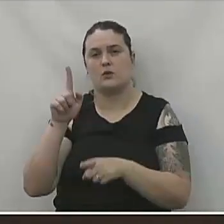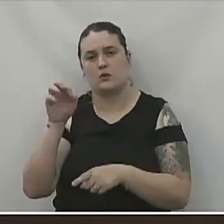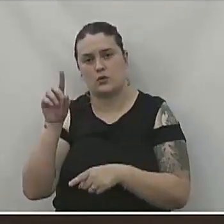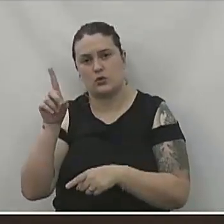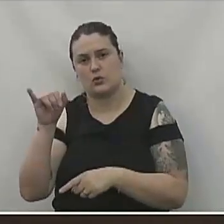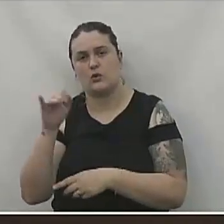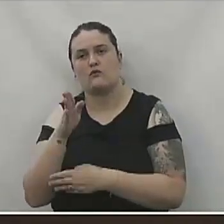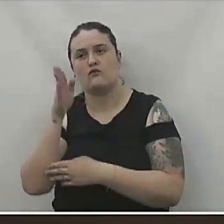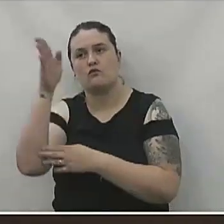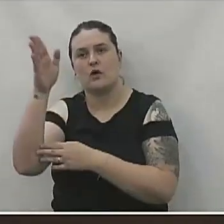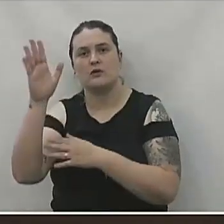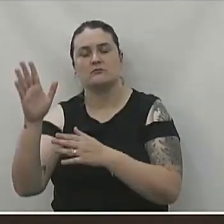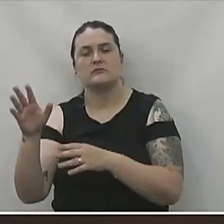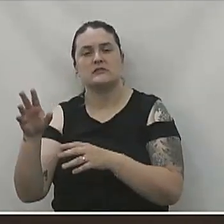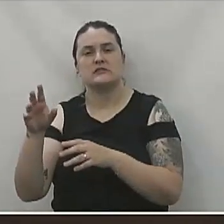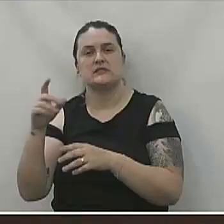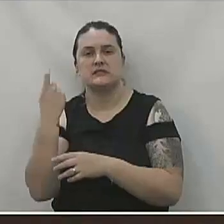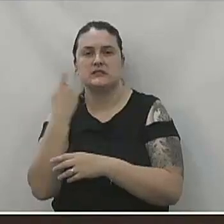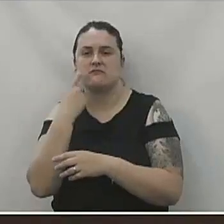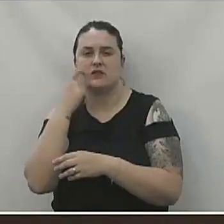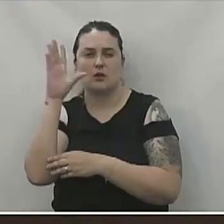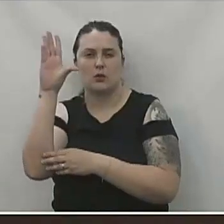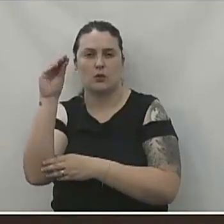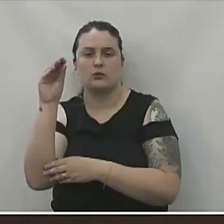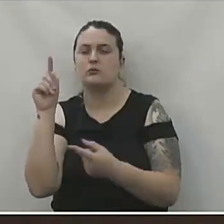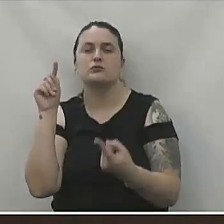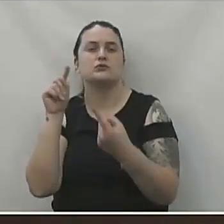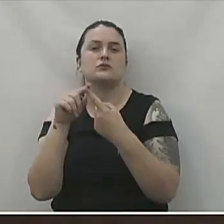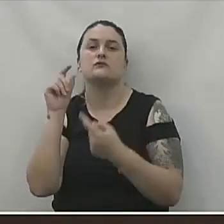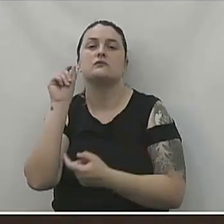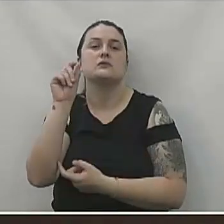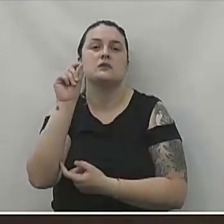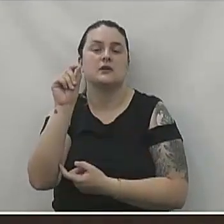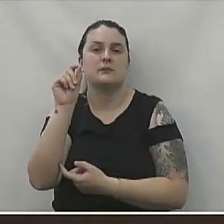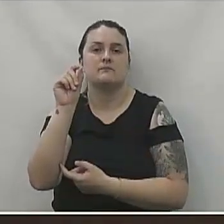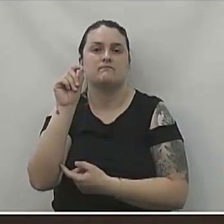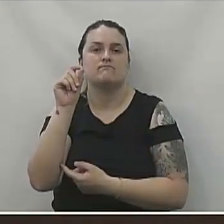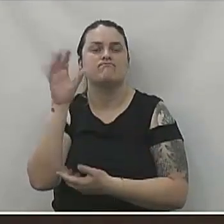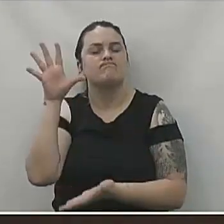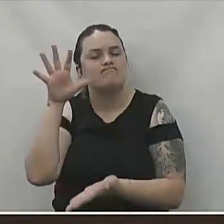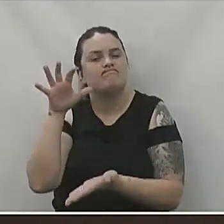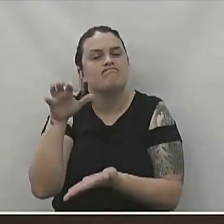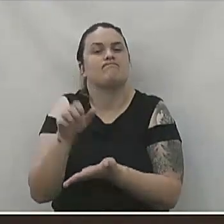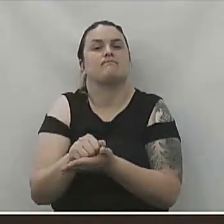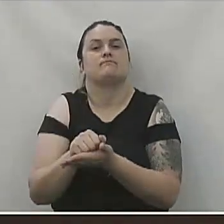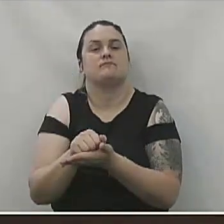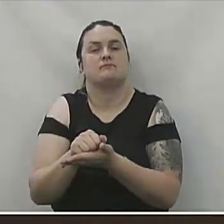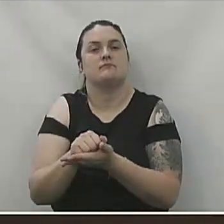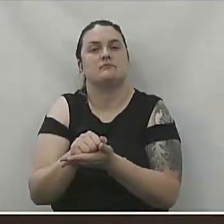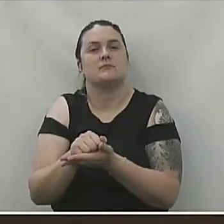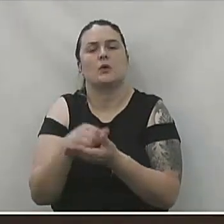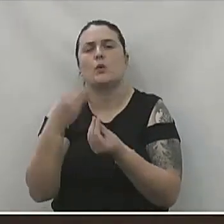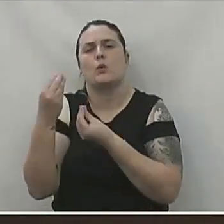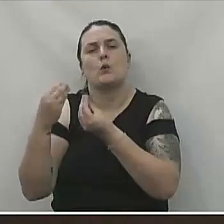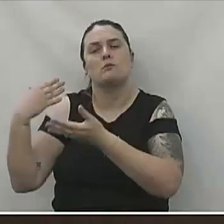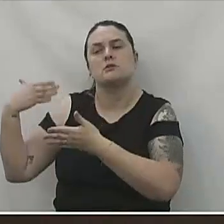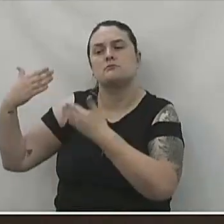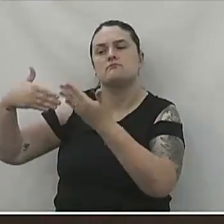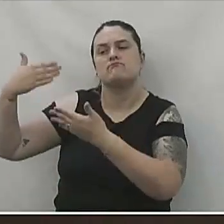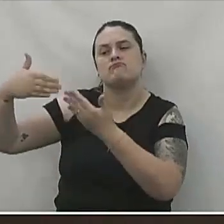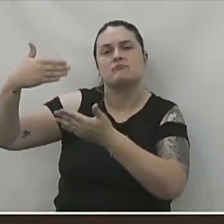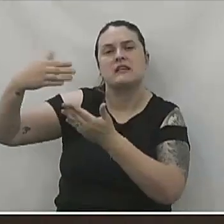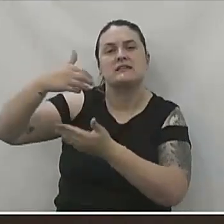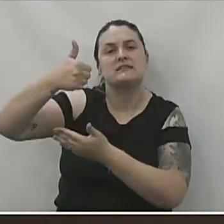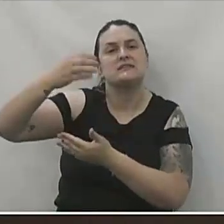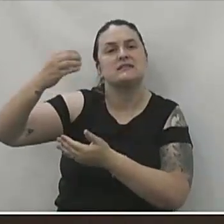compareceram ao evento Qual que é o grande objetivo desse trabalho e deixar registrado como que foi